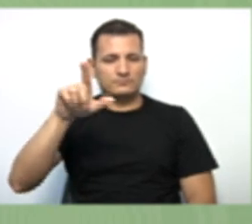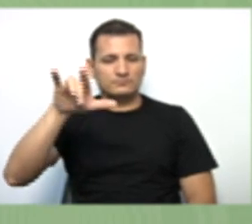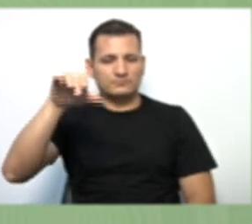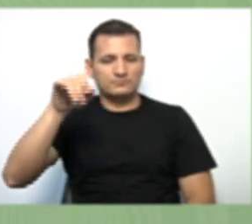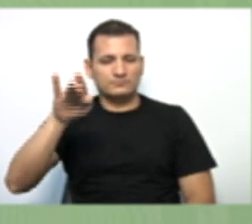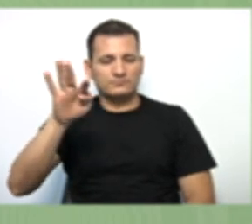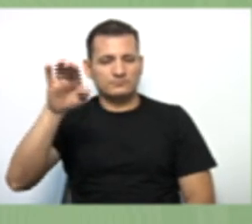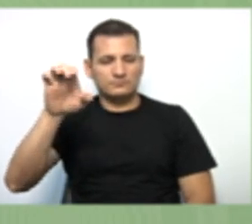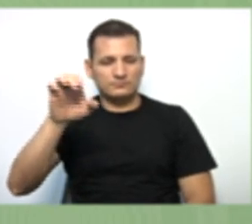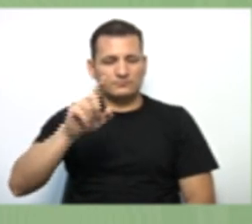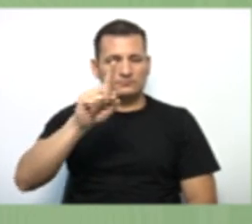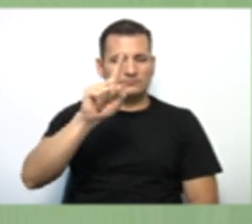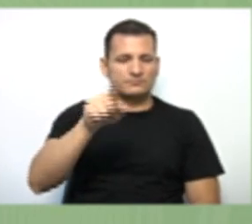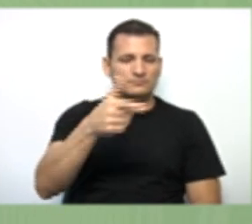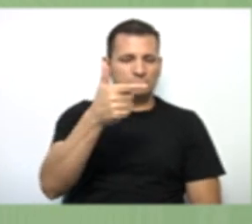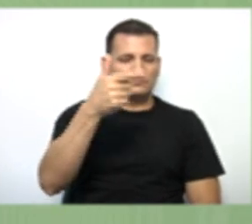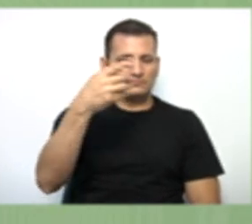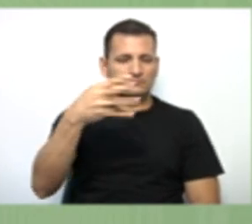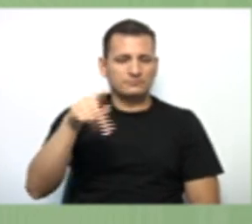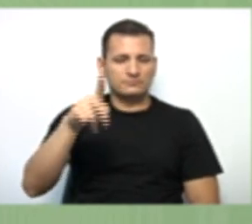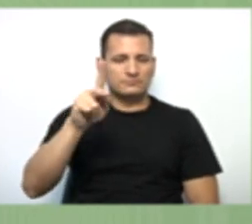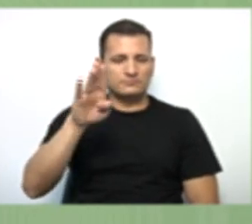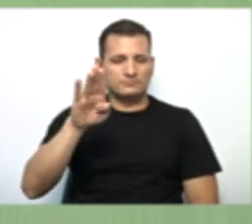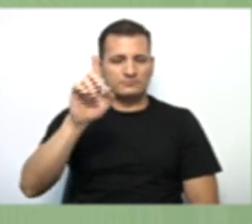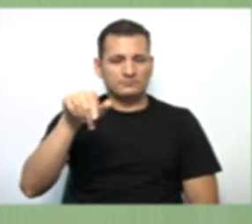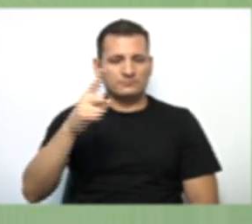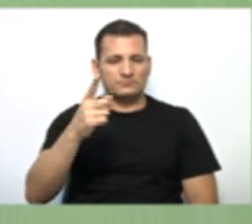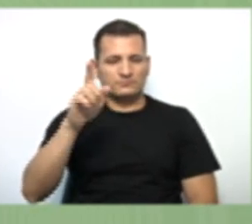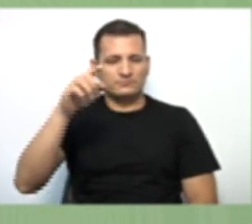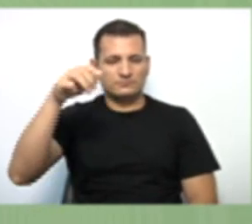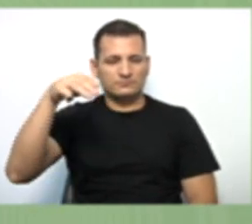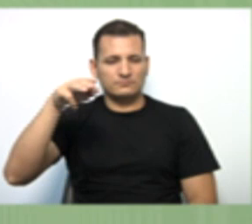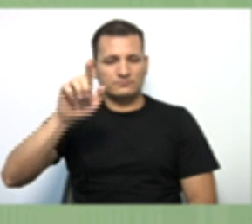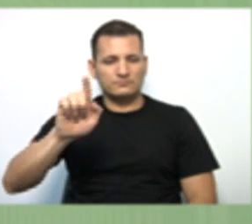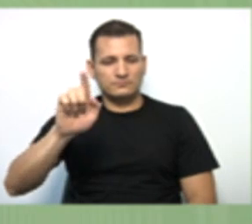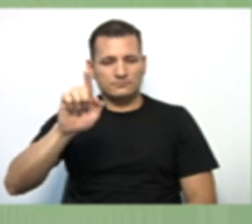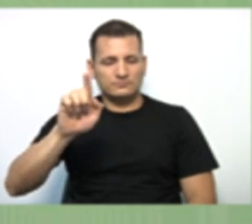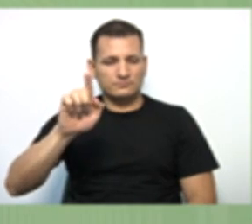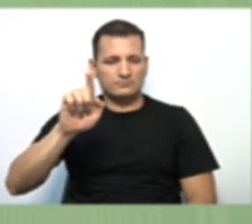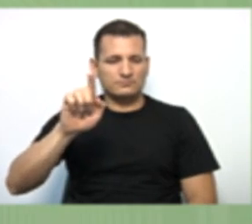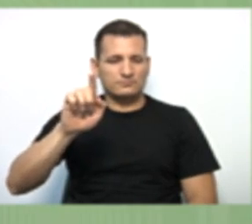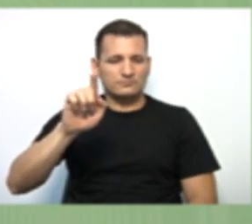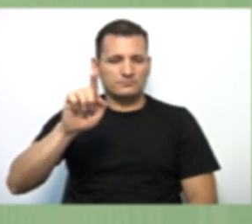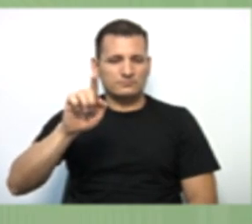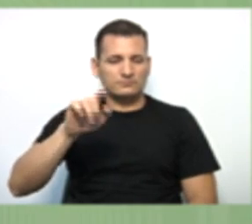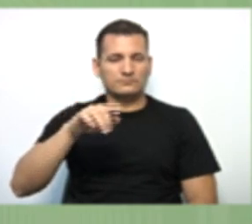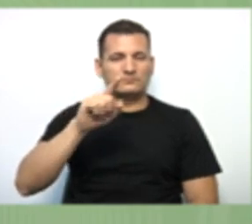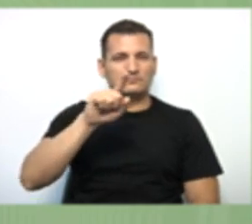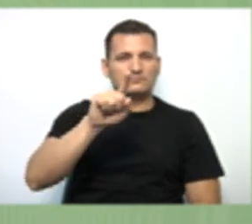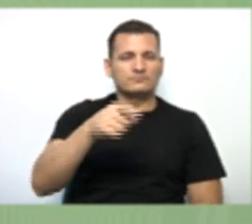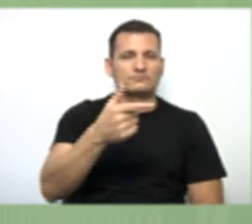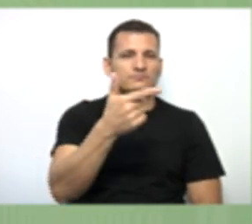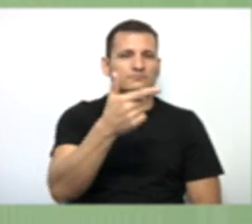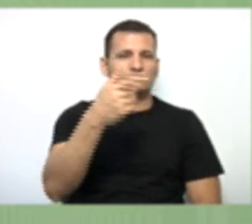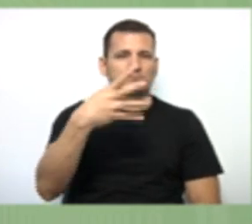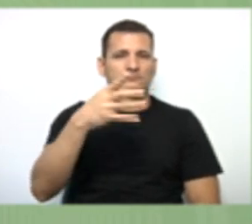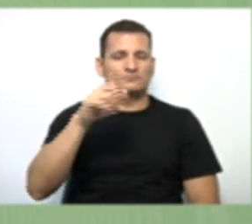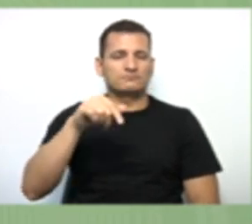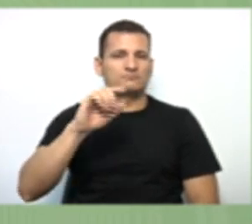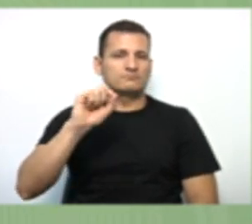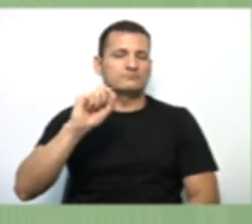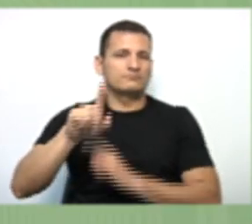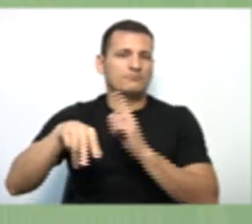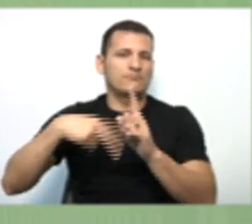1024 kilobytes é 1 megabyte, não é de 1 para 1000. Você vê que é 1024, que isso é múltiplo de 8,